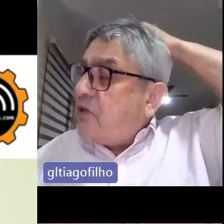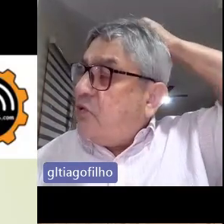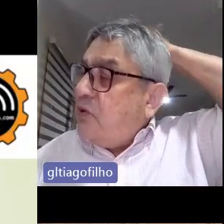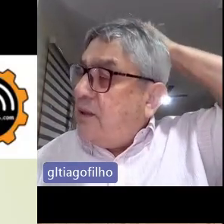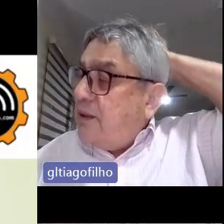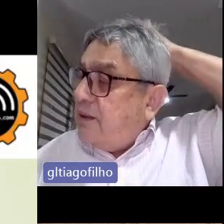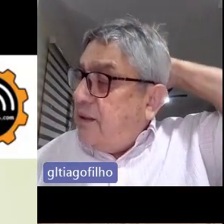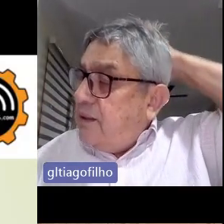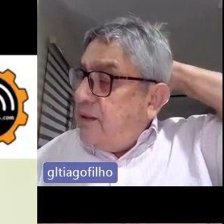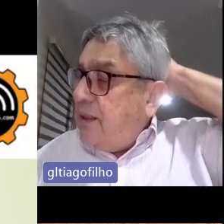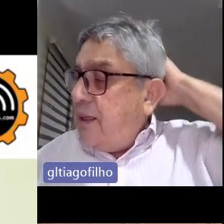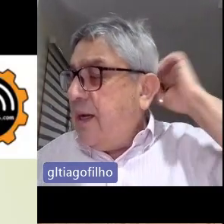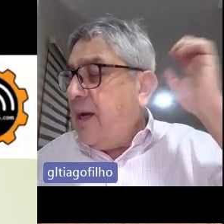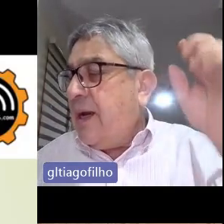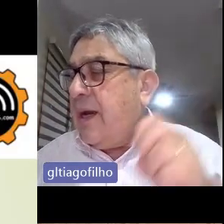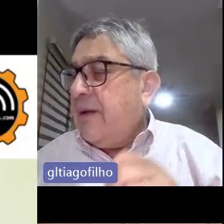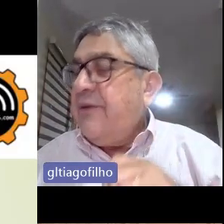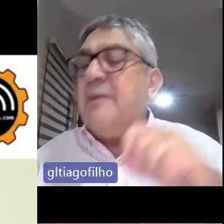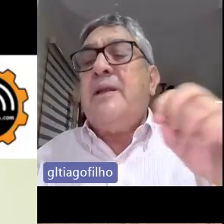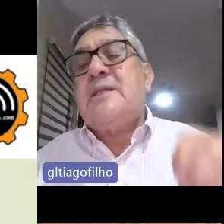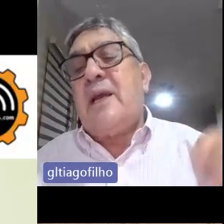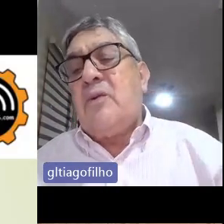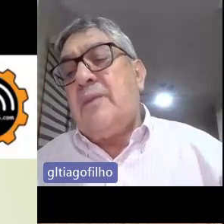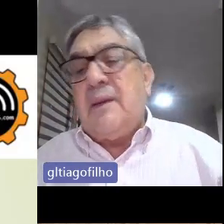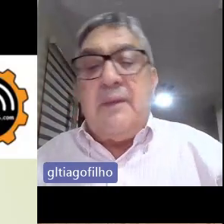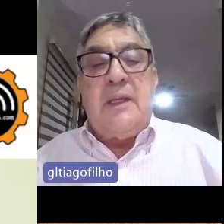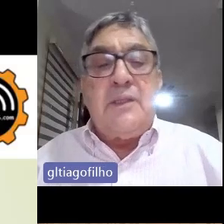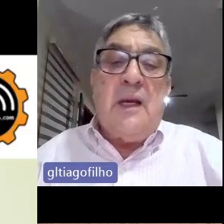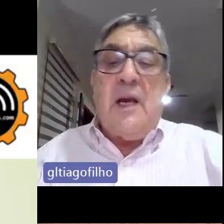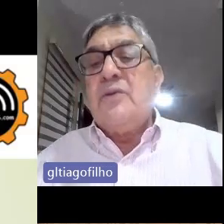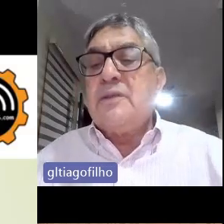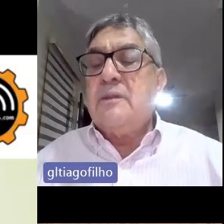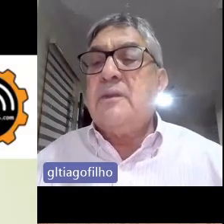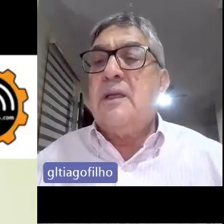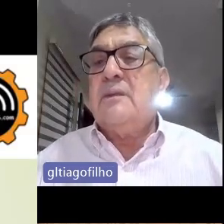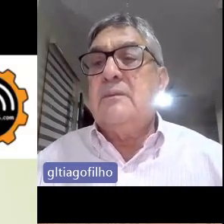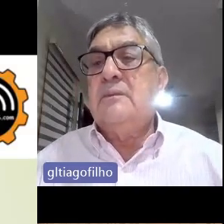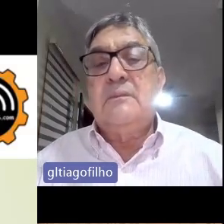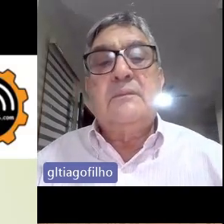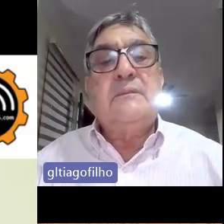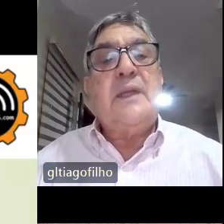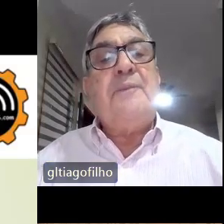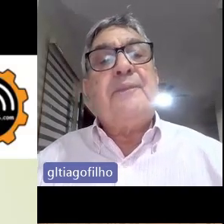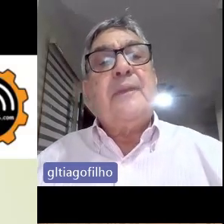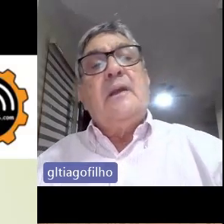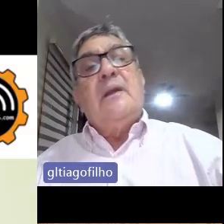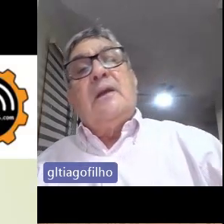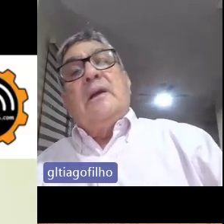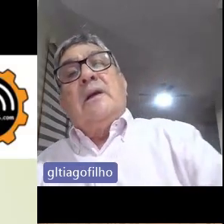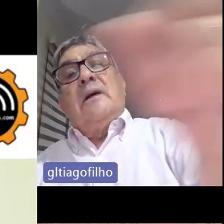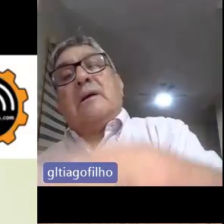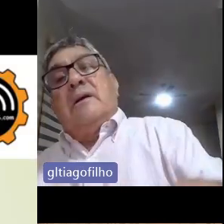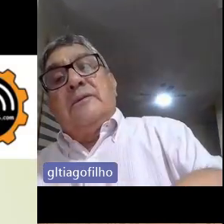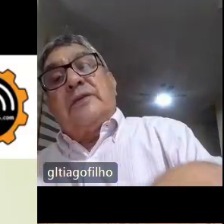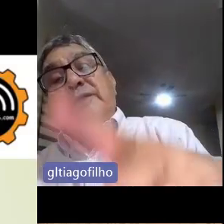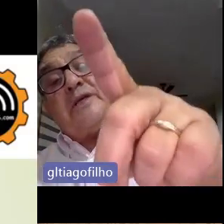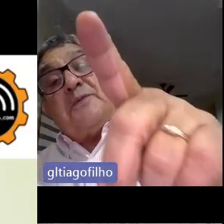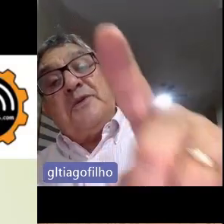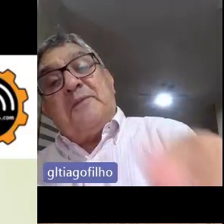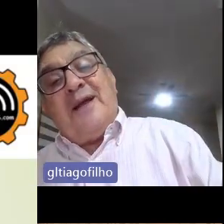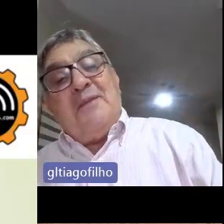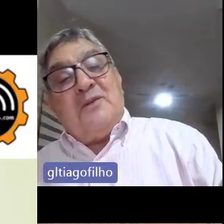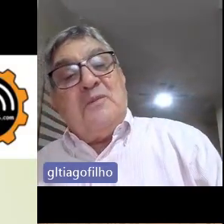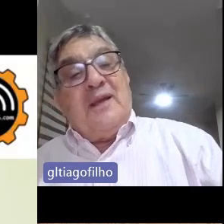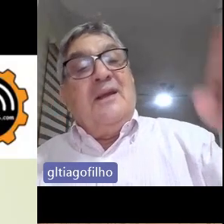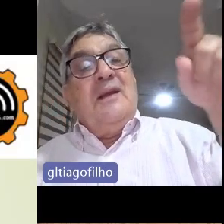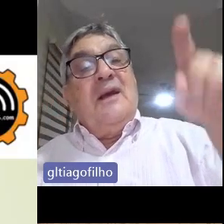também ajuda a viabilizar economicamente a construção do canal. Né? Não sei se